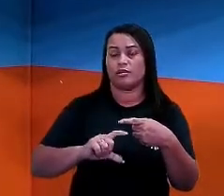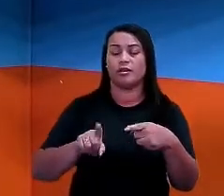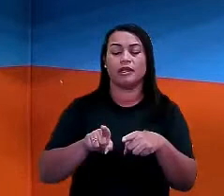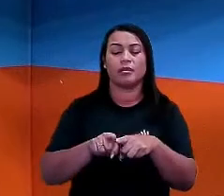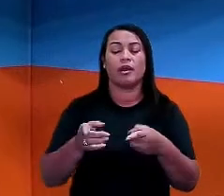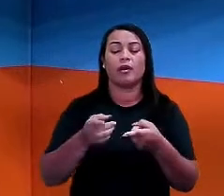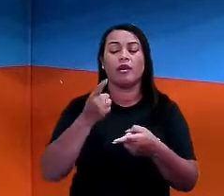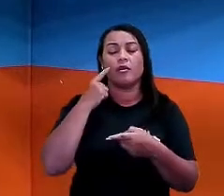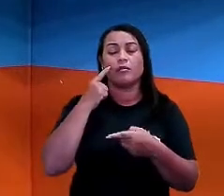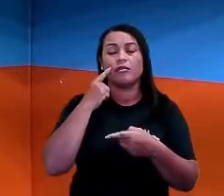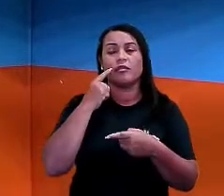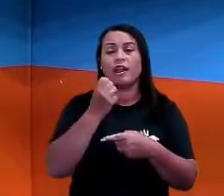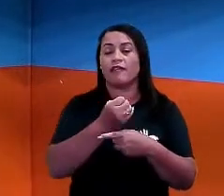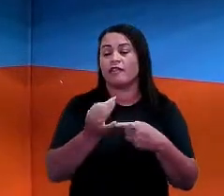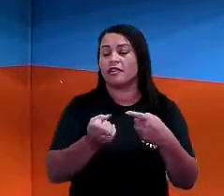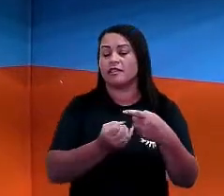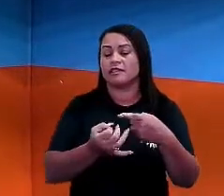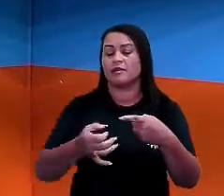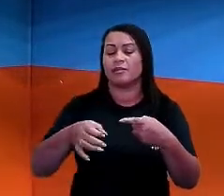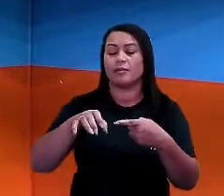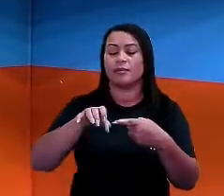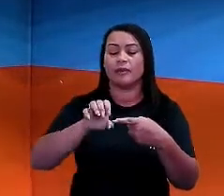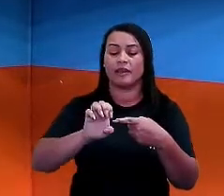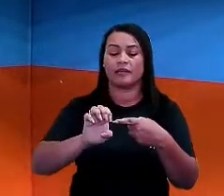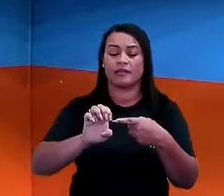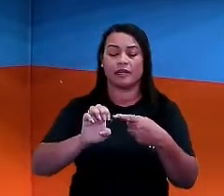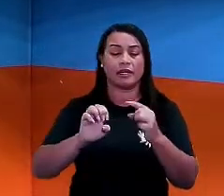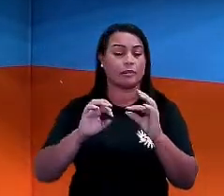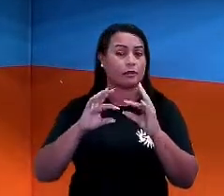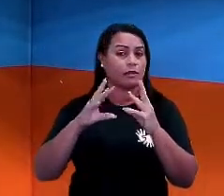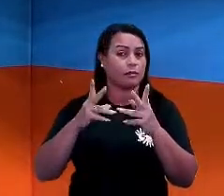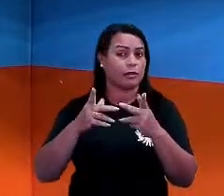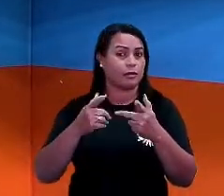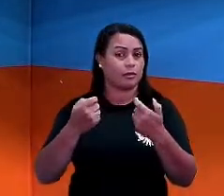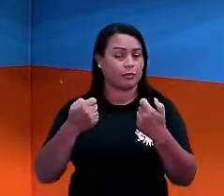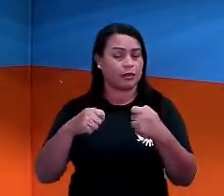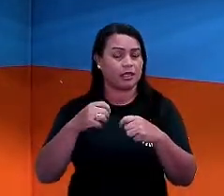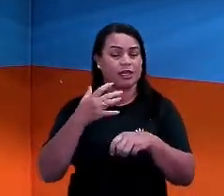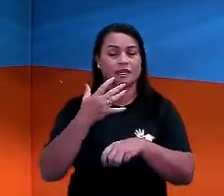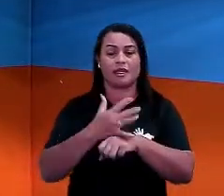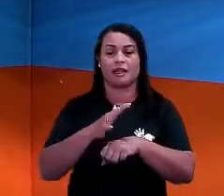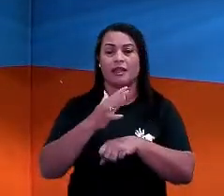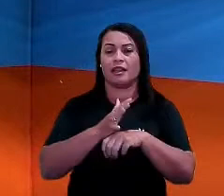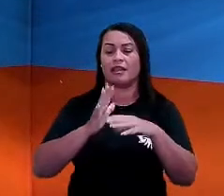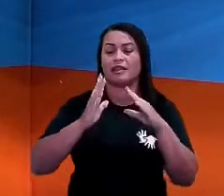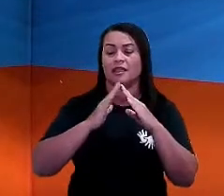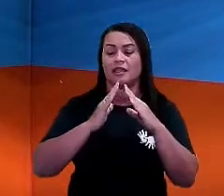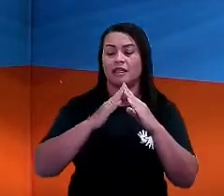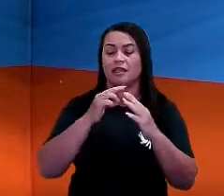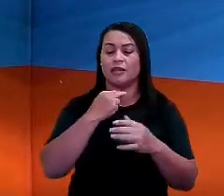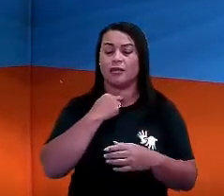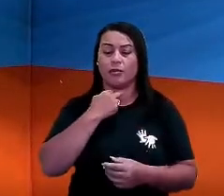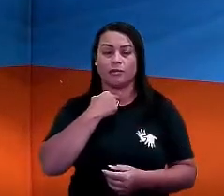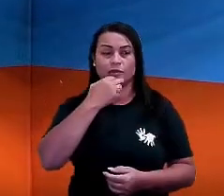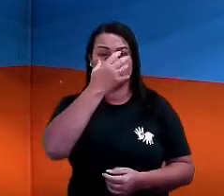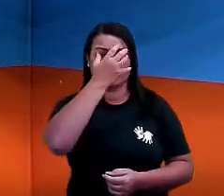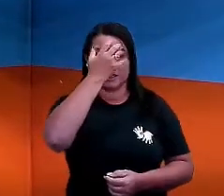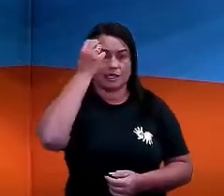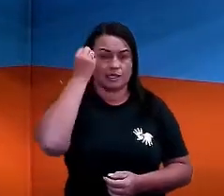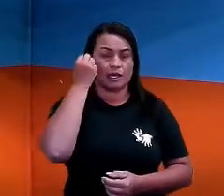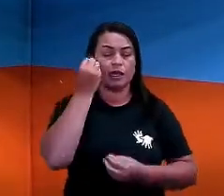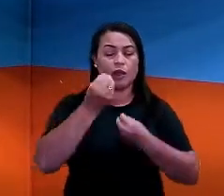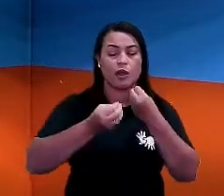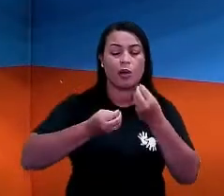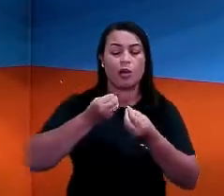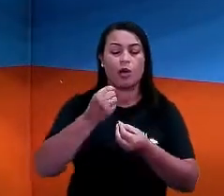fração equivalente, tá? Mas para tudo isso, você precisa ir treinando em casa, tá? Não esqueça. Então, quando é que eu